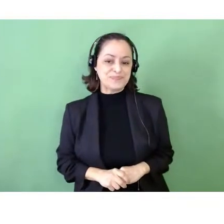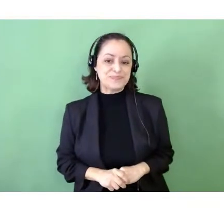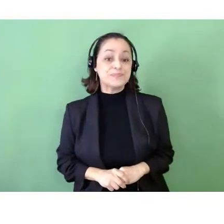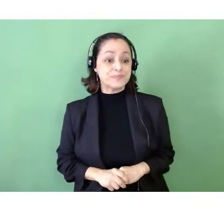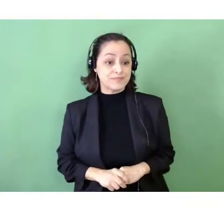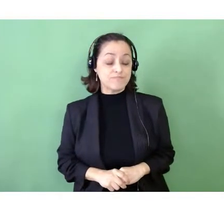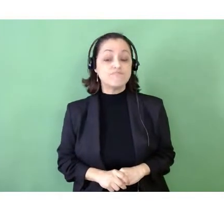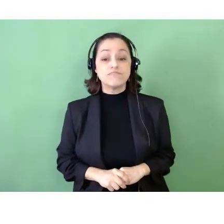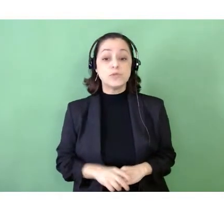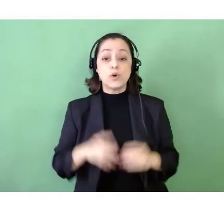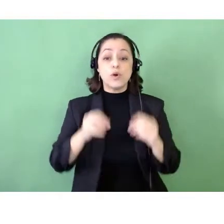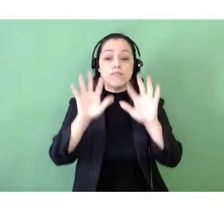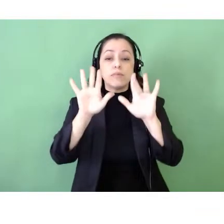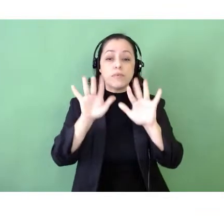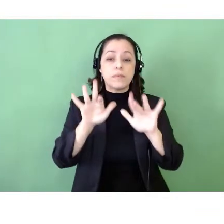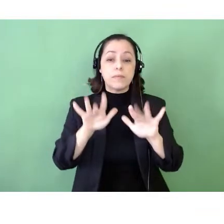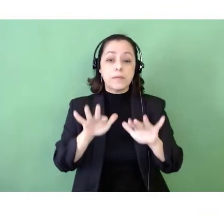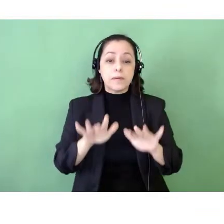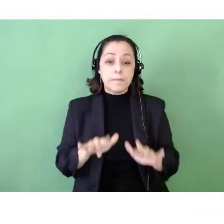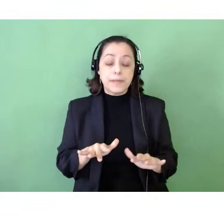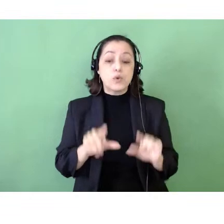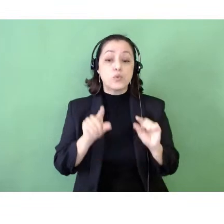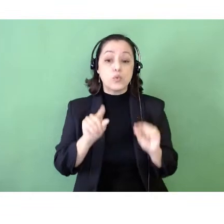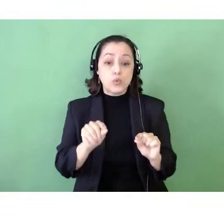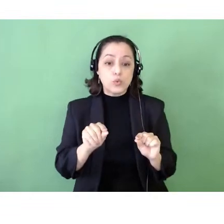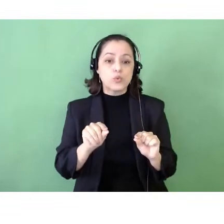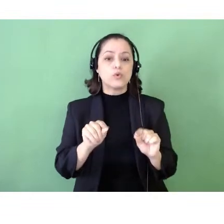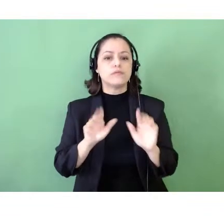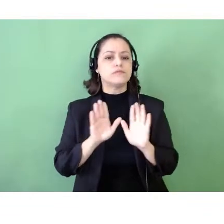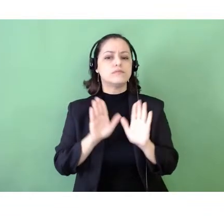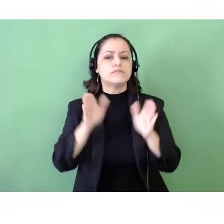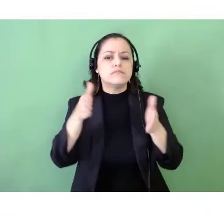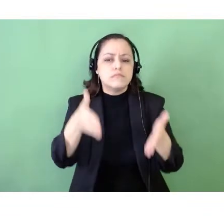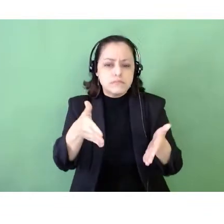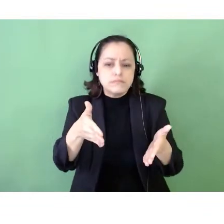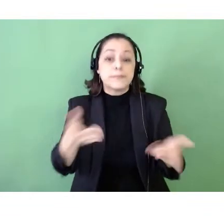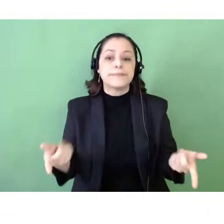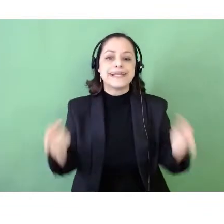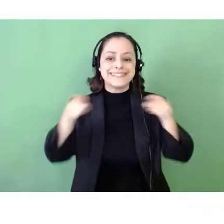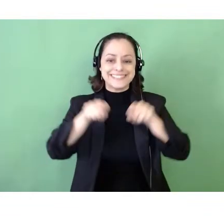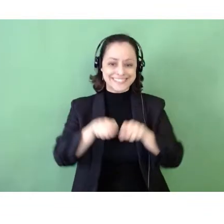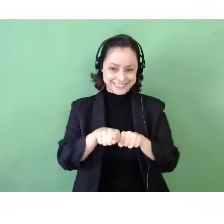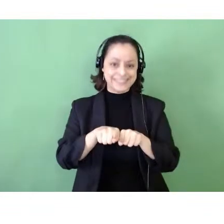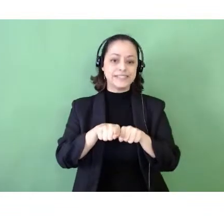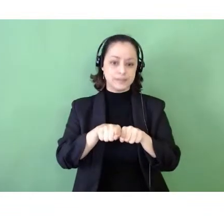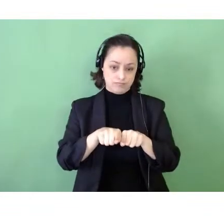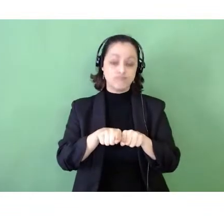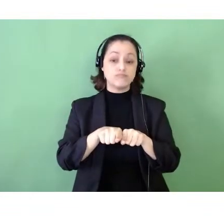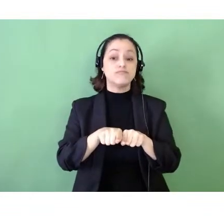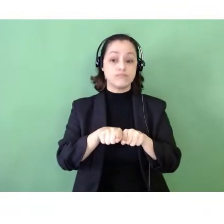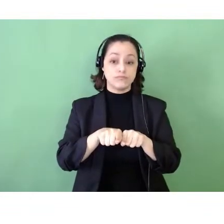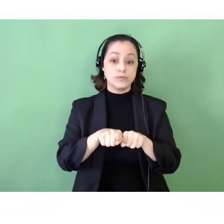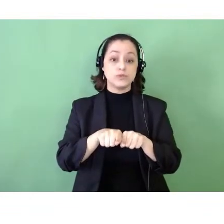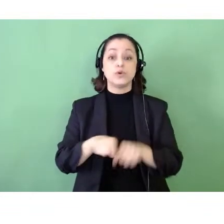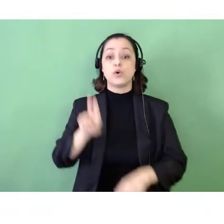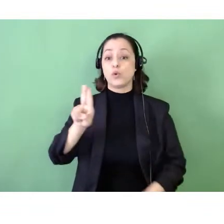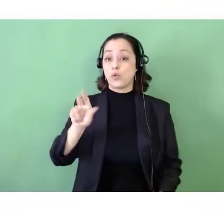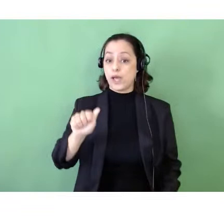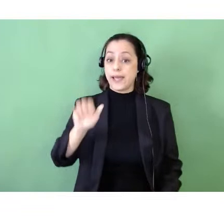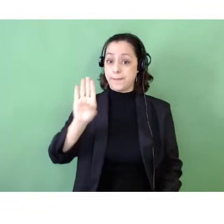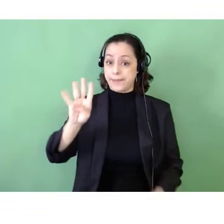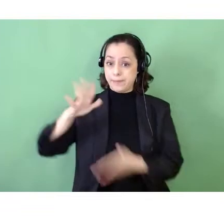foi escrita no âmbito de uma cotutela entre a Universidade Autônoma de